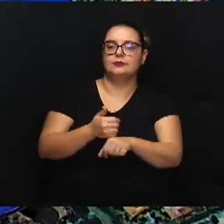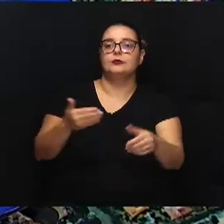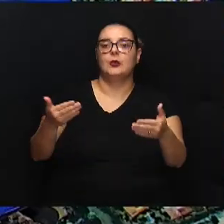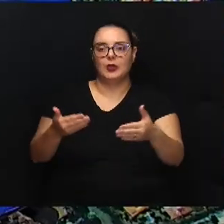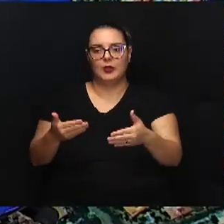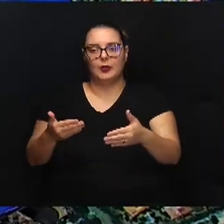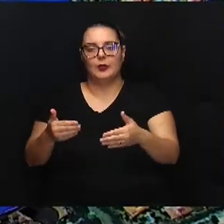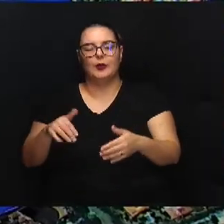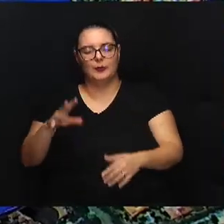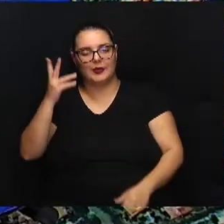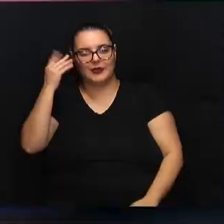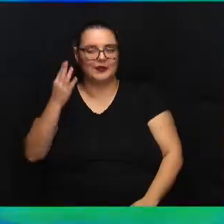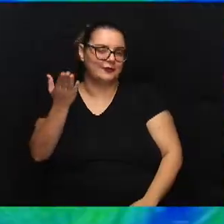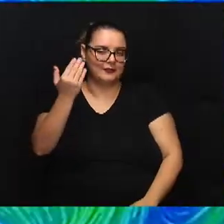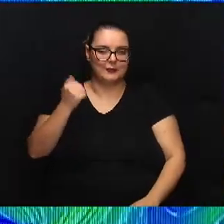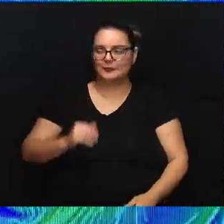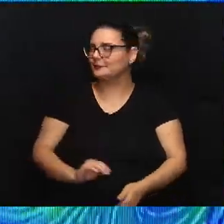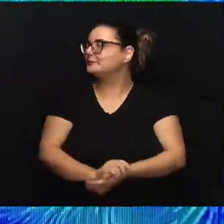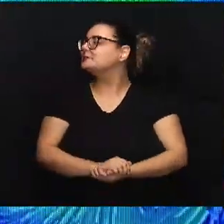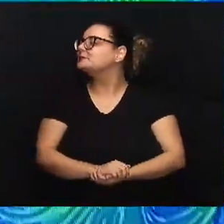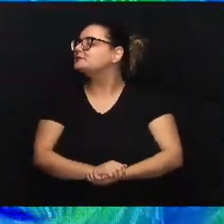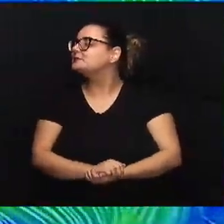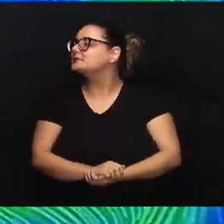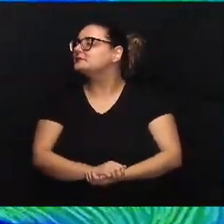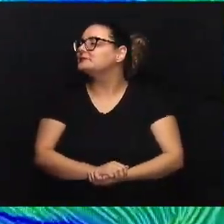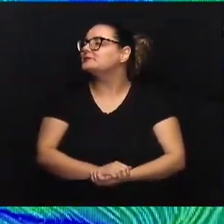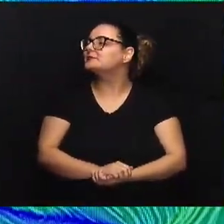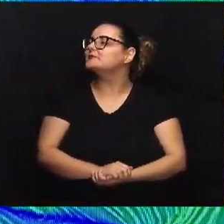parte mais teórica. Vem comigo.